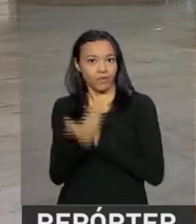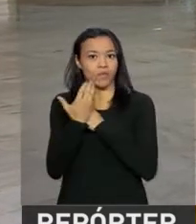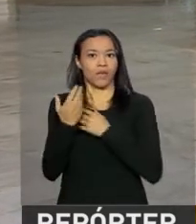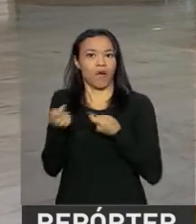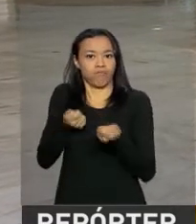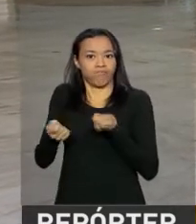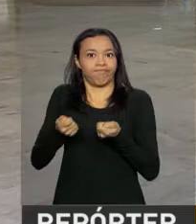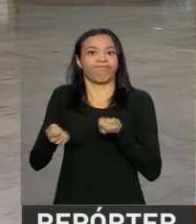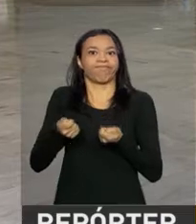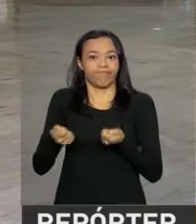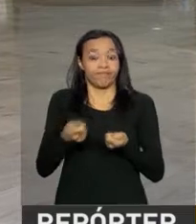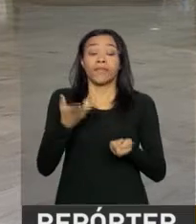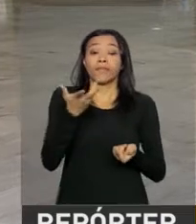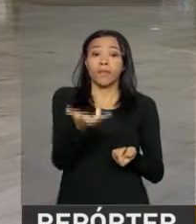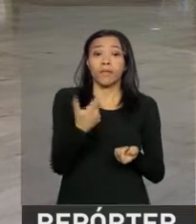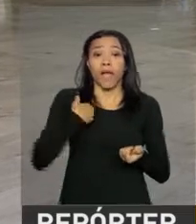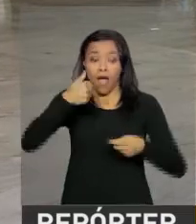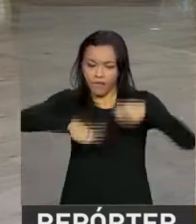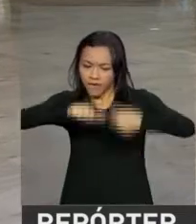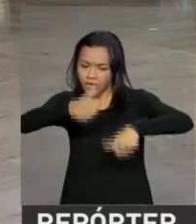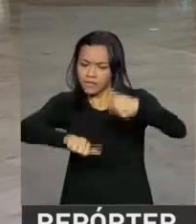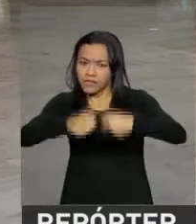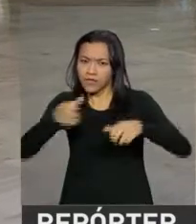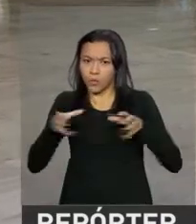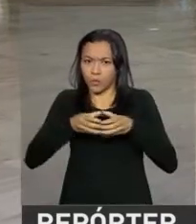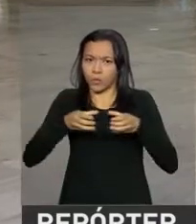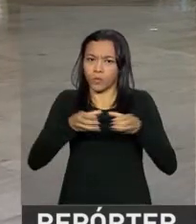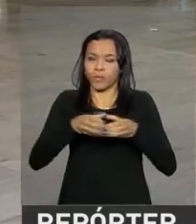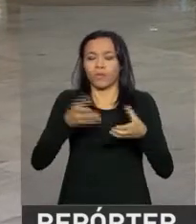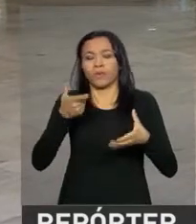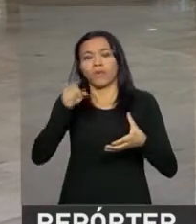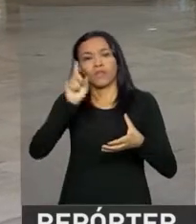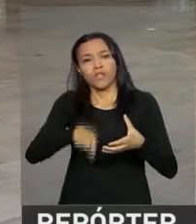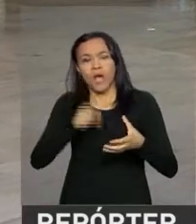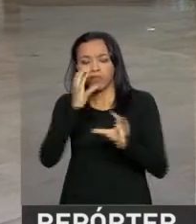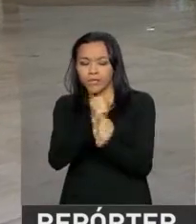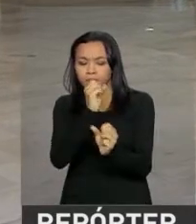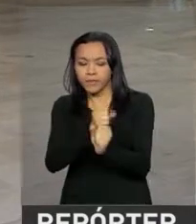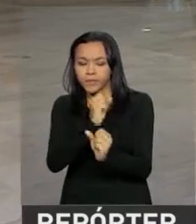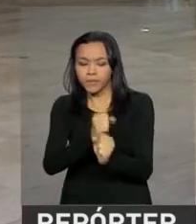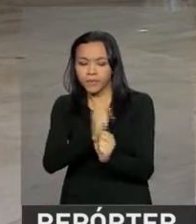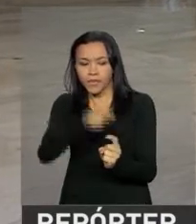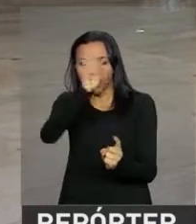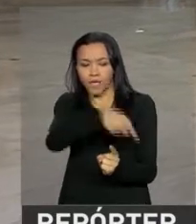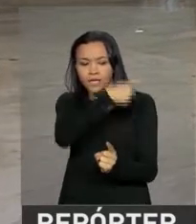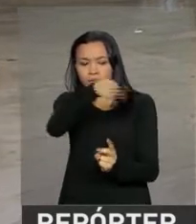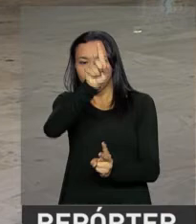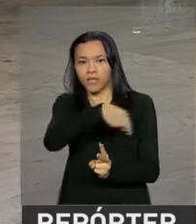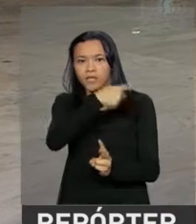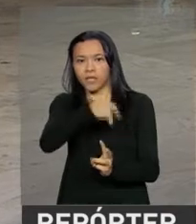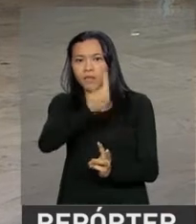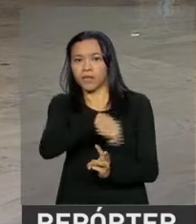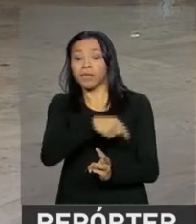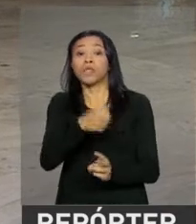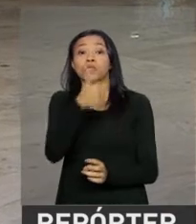de Monitoramento e Avaliação de Políticas Públicas Federais já contabiliza o cancelamento do registro